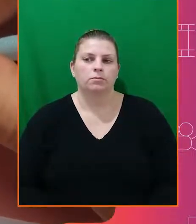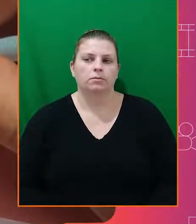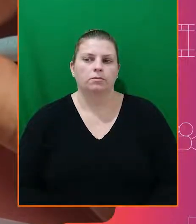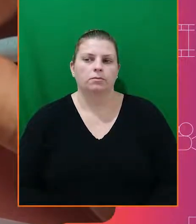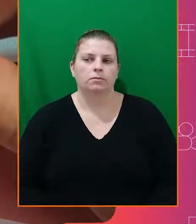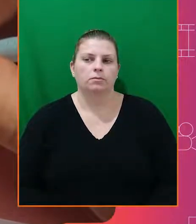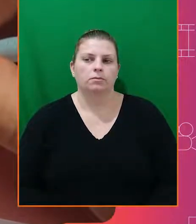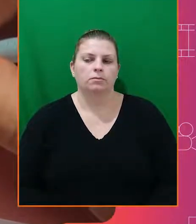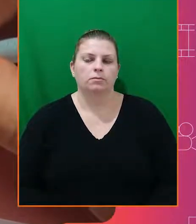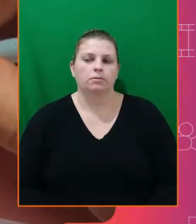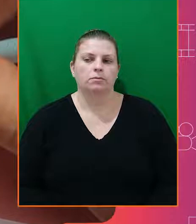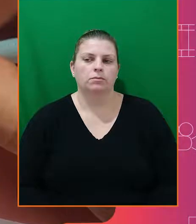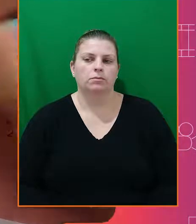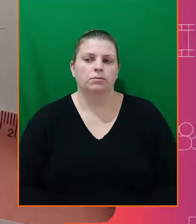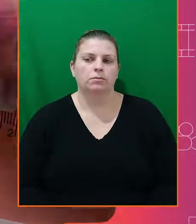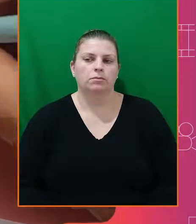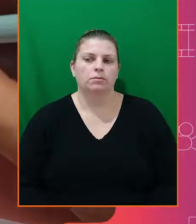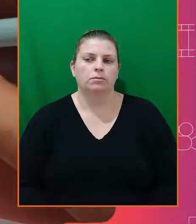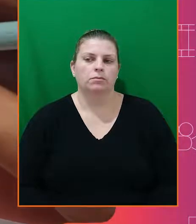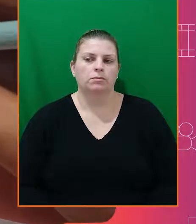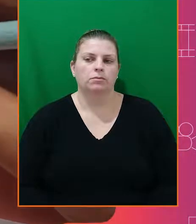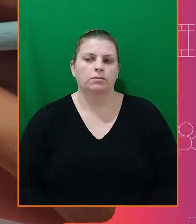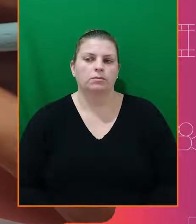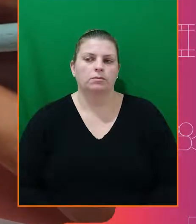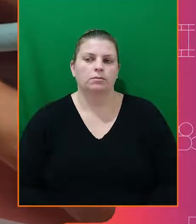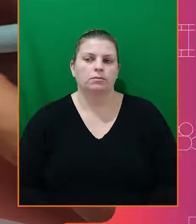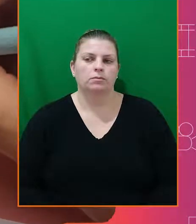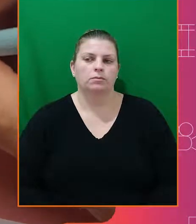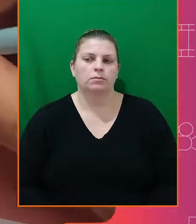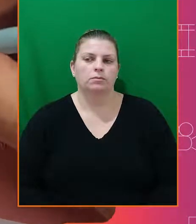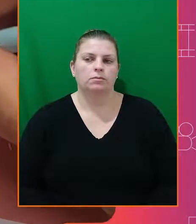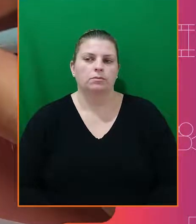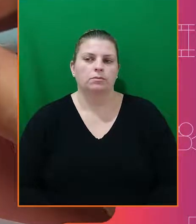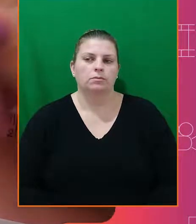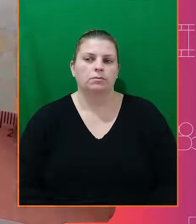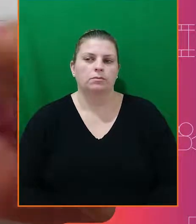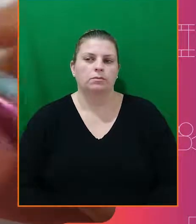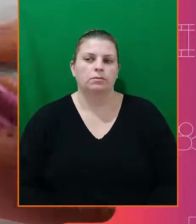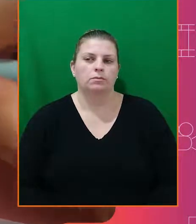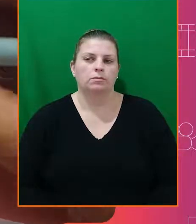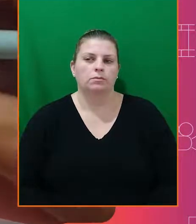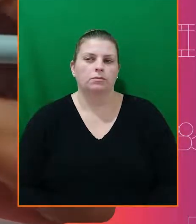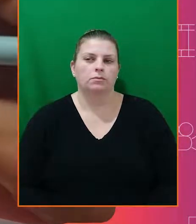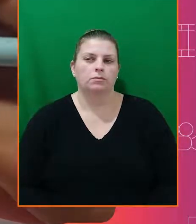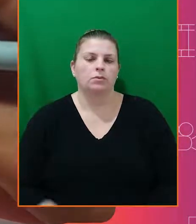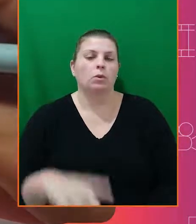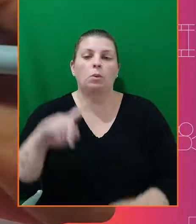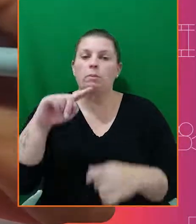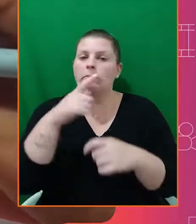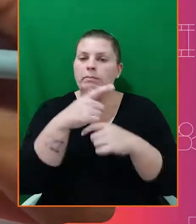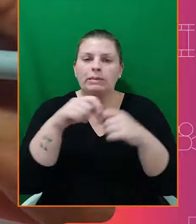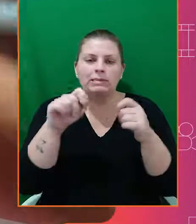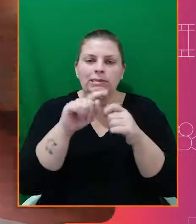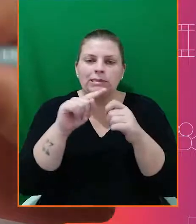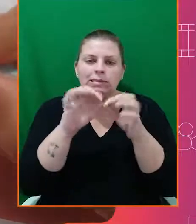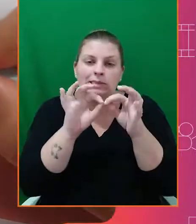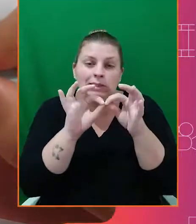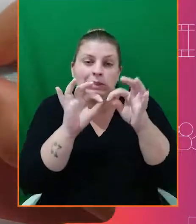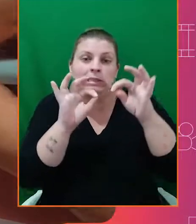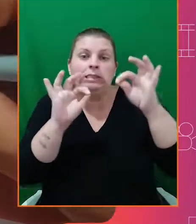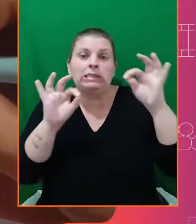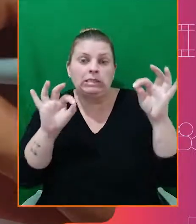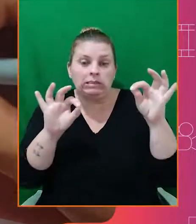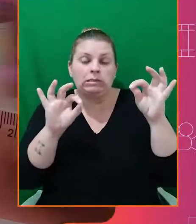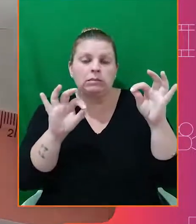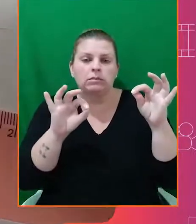marquei aqui, eu vou puxar ele junto ao ponto de fuga. No entanto, eu não preciso puxar até lá no final, uma